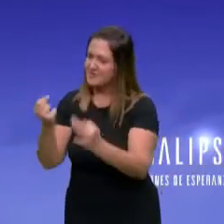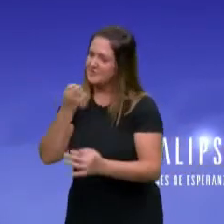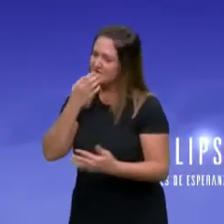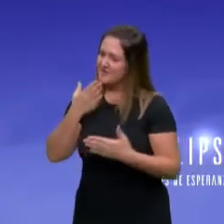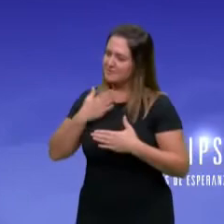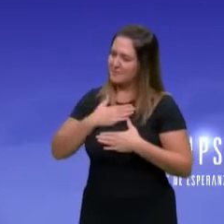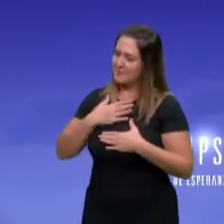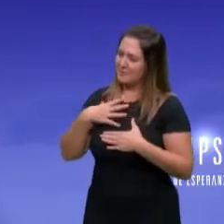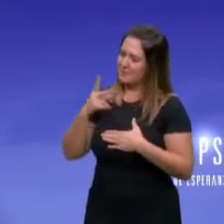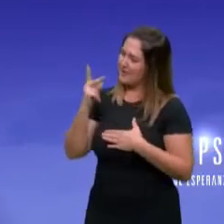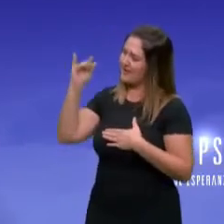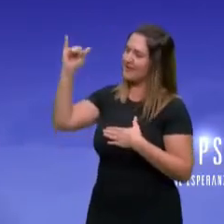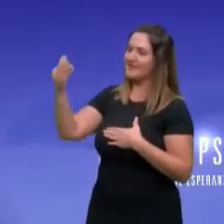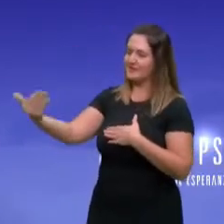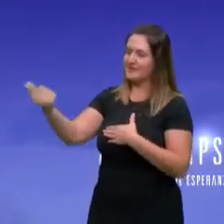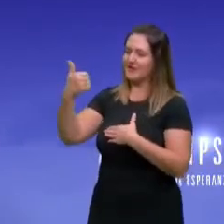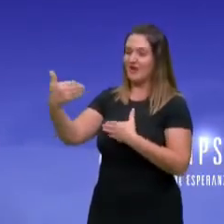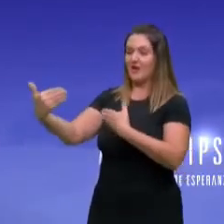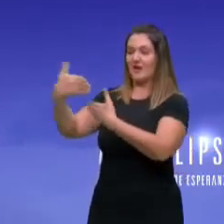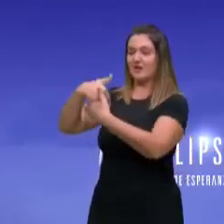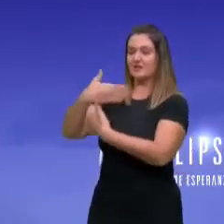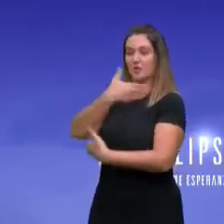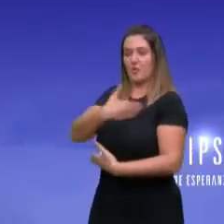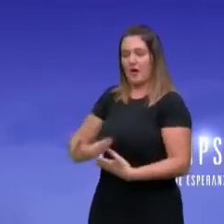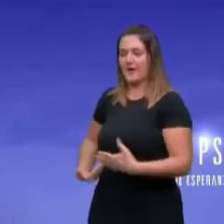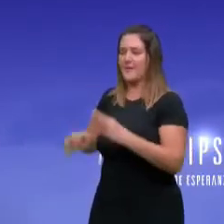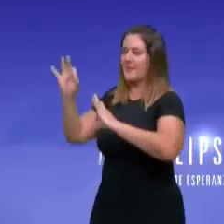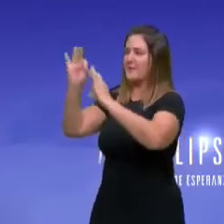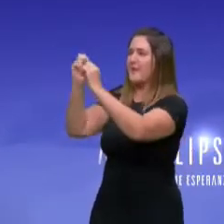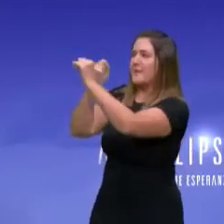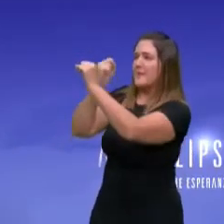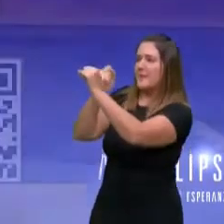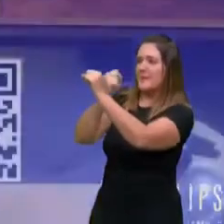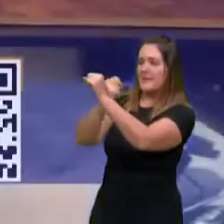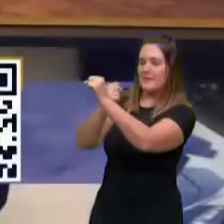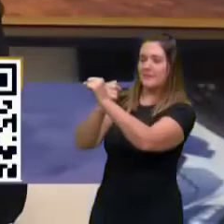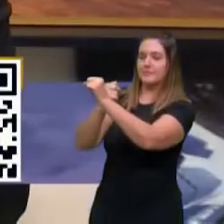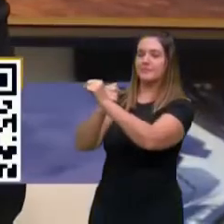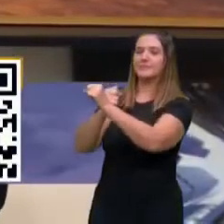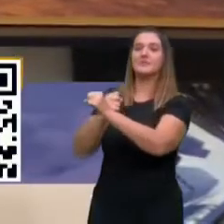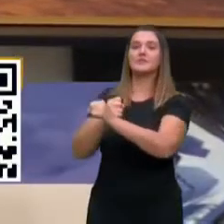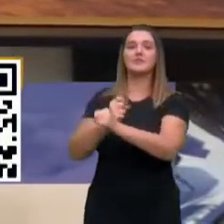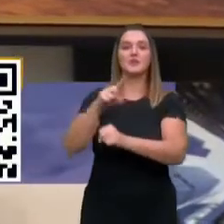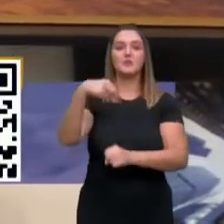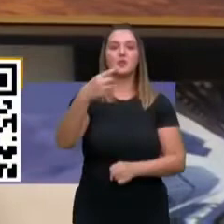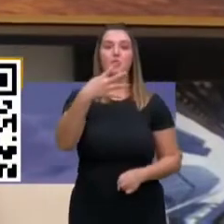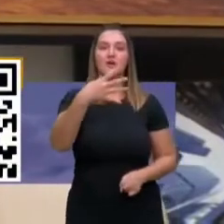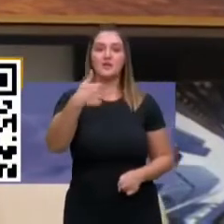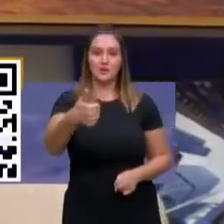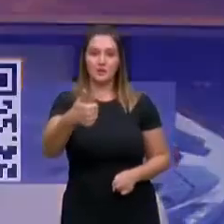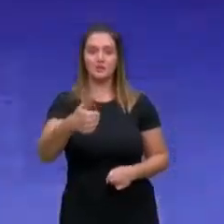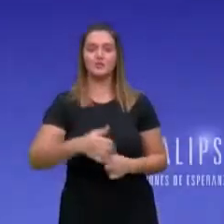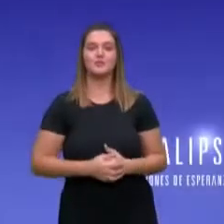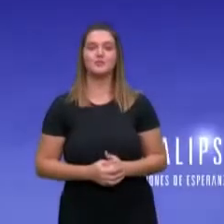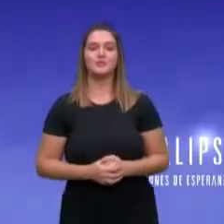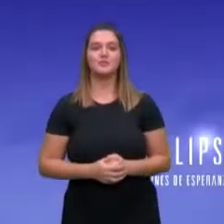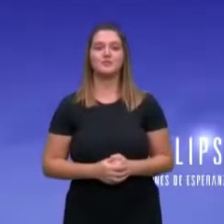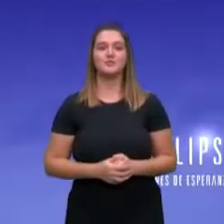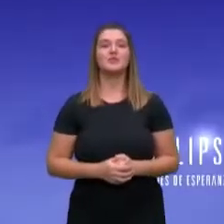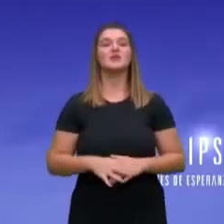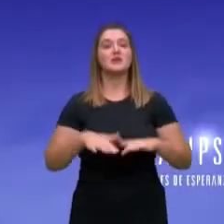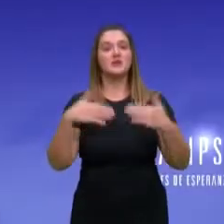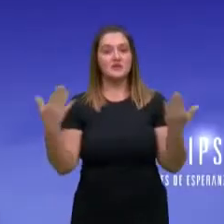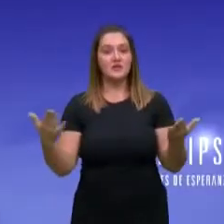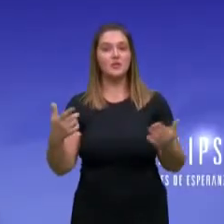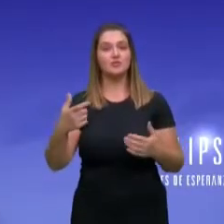meu Pai, entrai na posse do reino que vos está preparado desde a fundação do mundo. E o verso 41 fala assim: